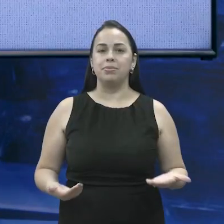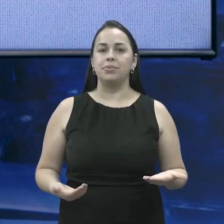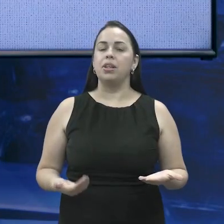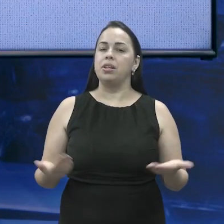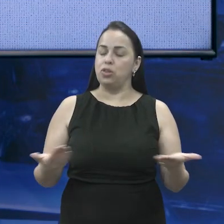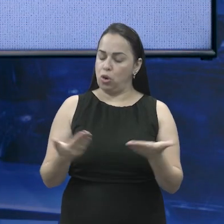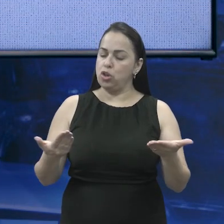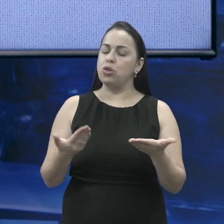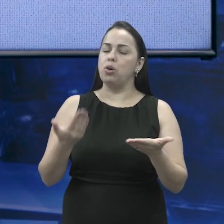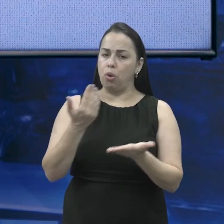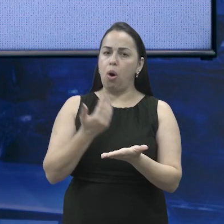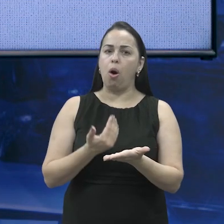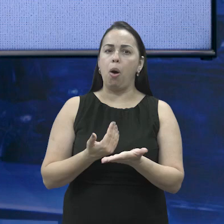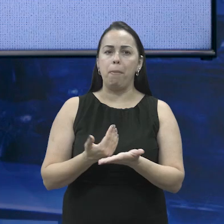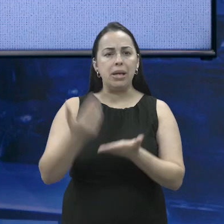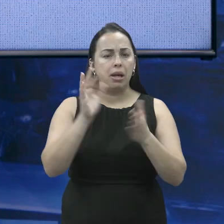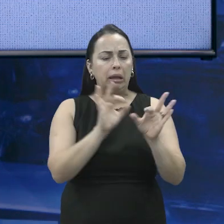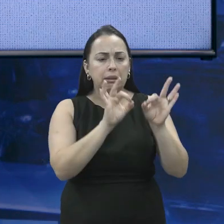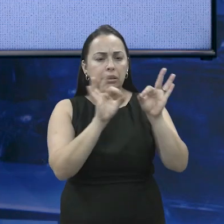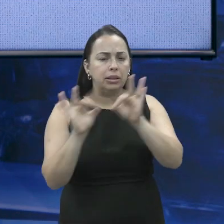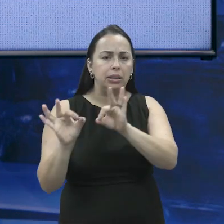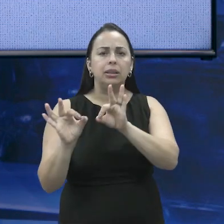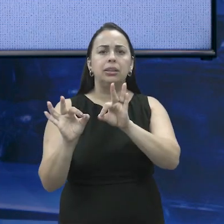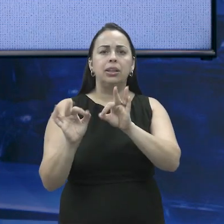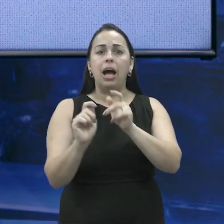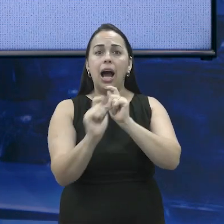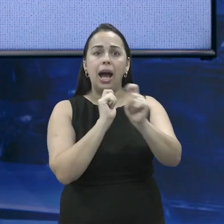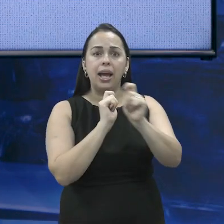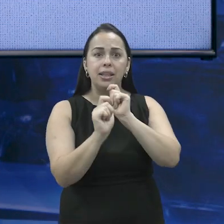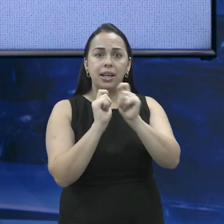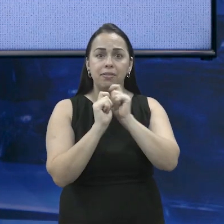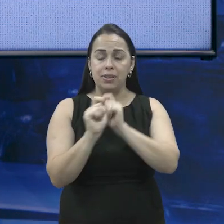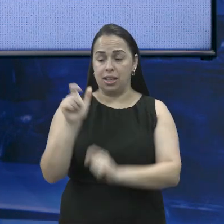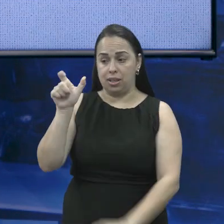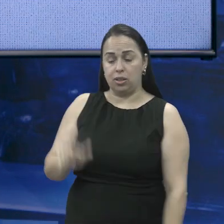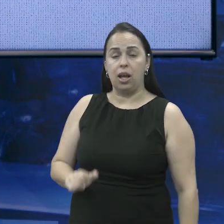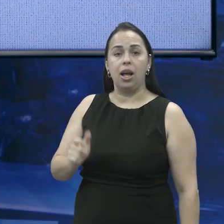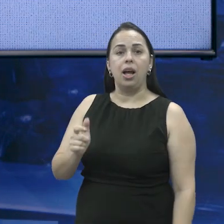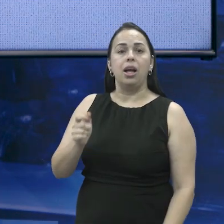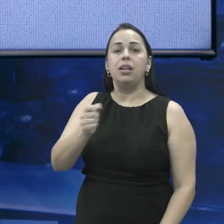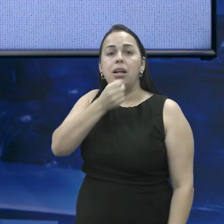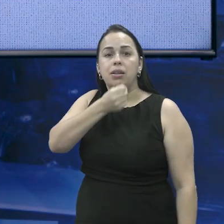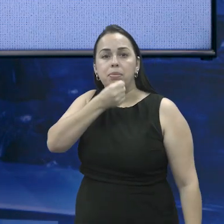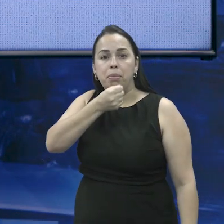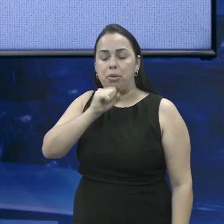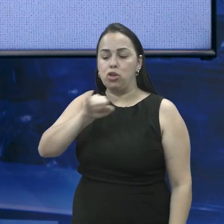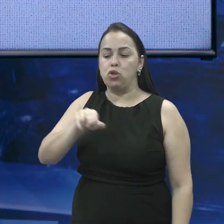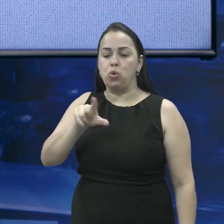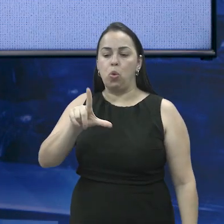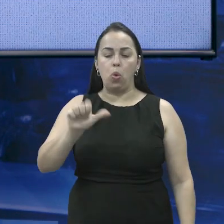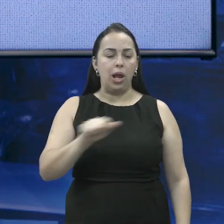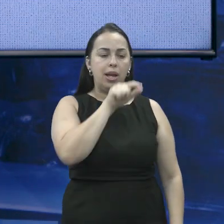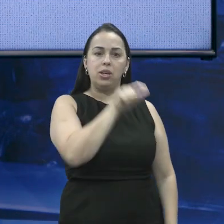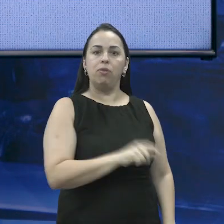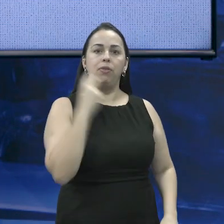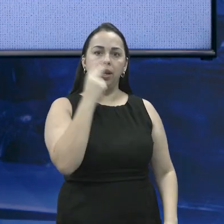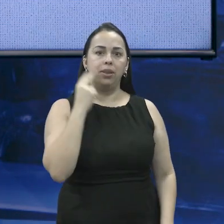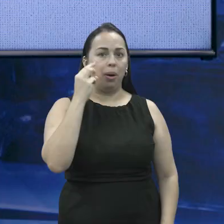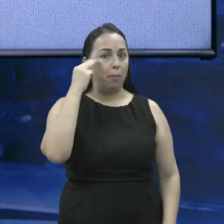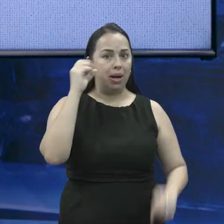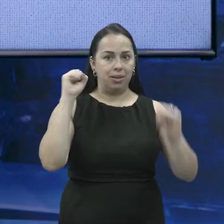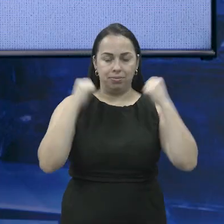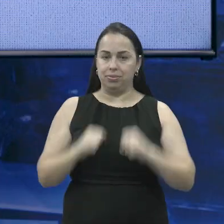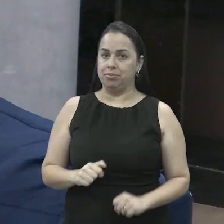A gente começa o programa de hoje acompanhando a entrevista realizada pela repórter Júlia Lopes com o vereador Marcão